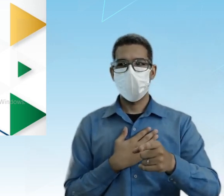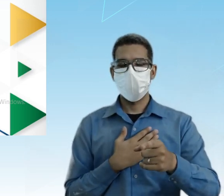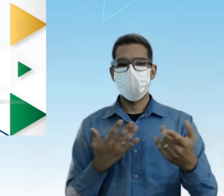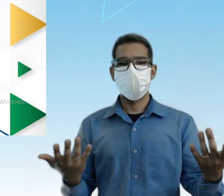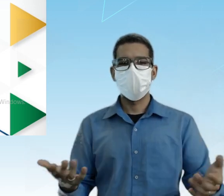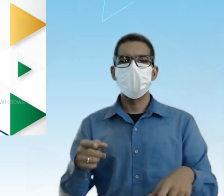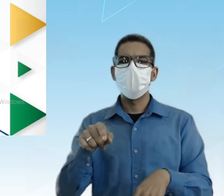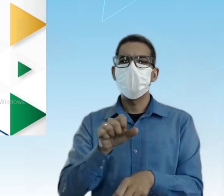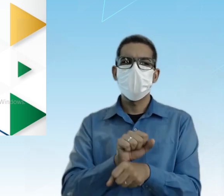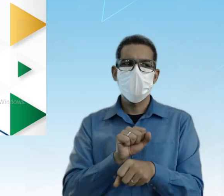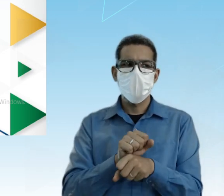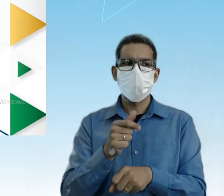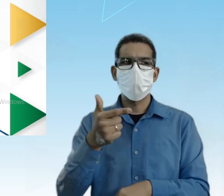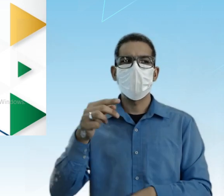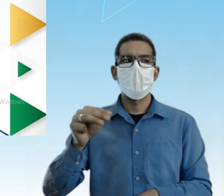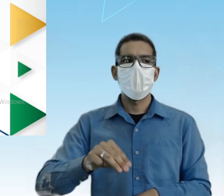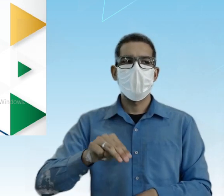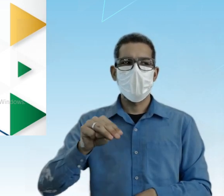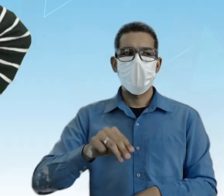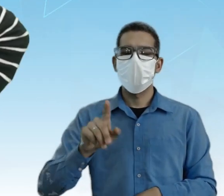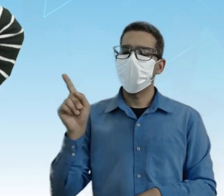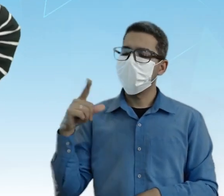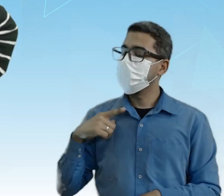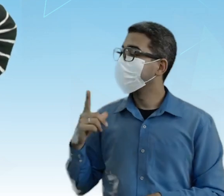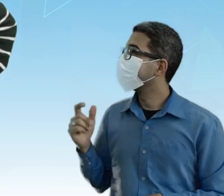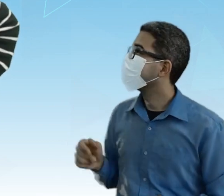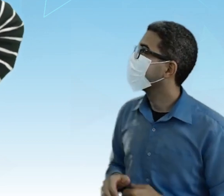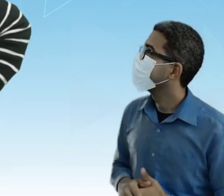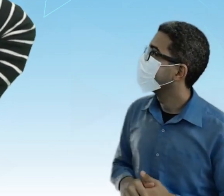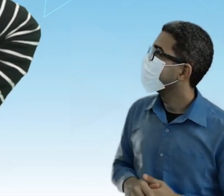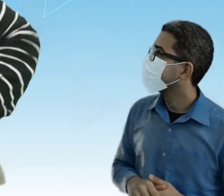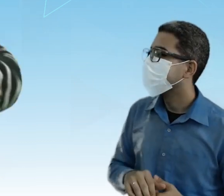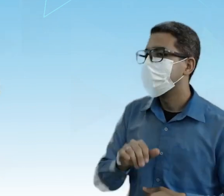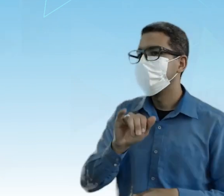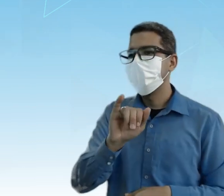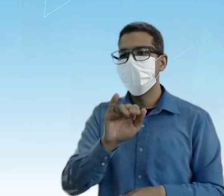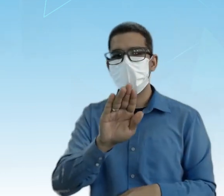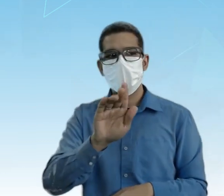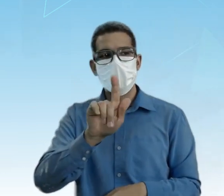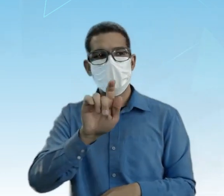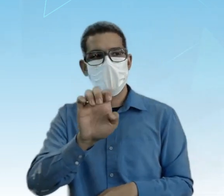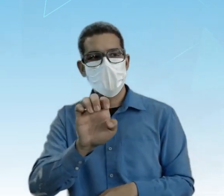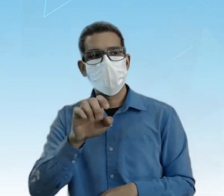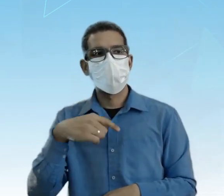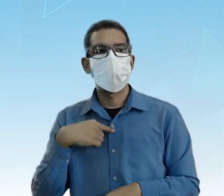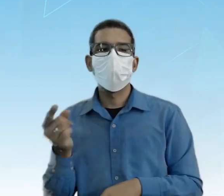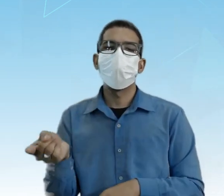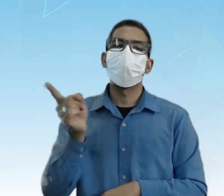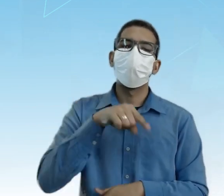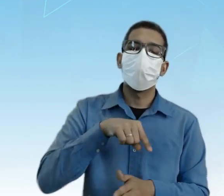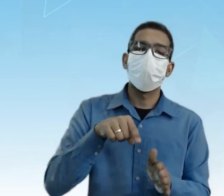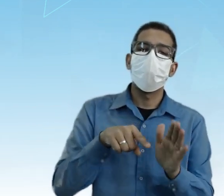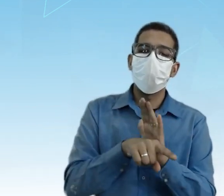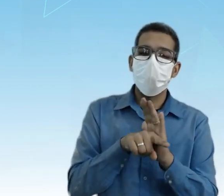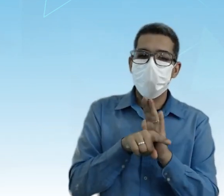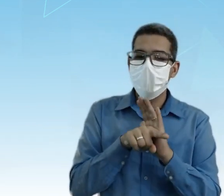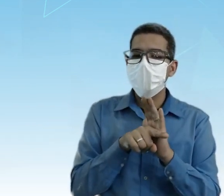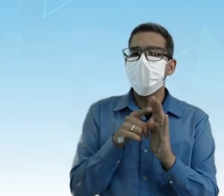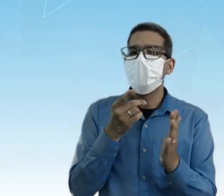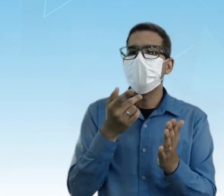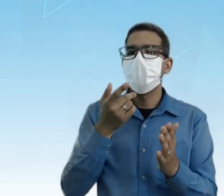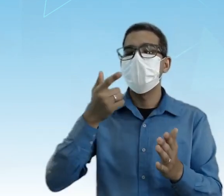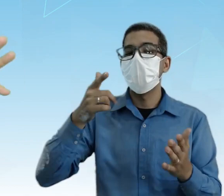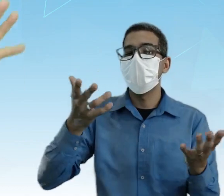só 2 minutos para essa parte aqui sobre IBGE, que eu vou pular para a nossa questão de